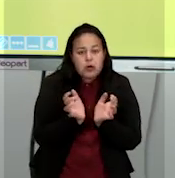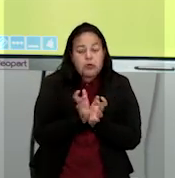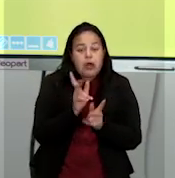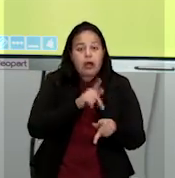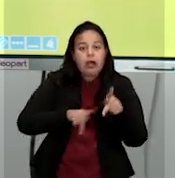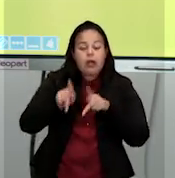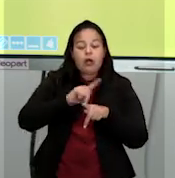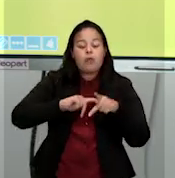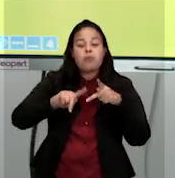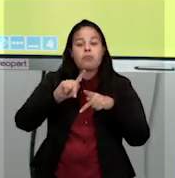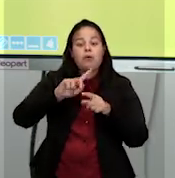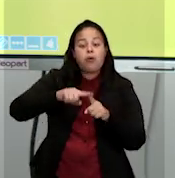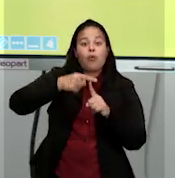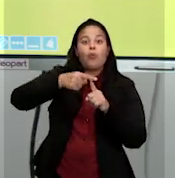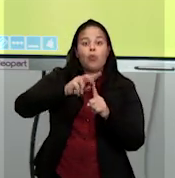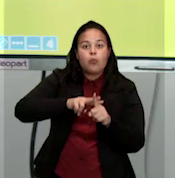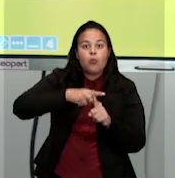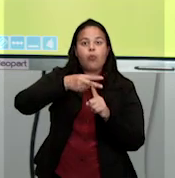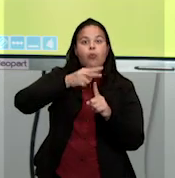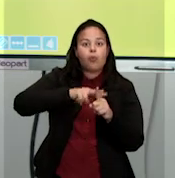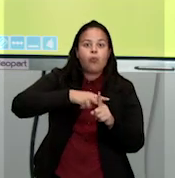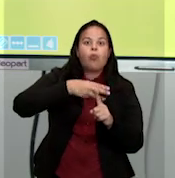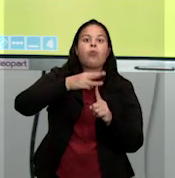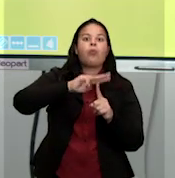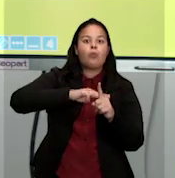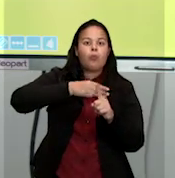ela dobra a cada